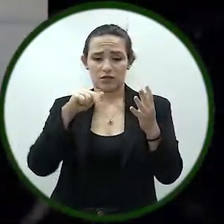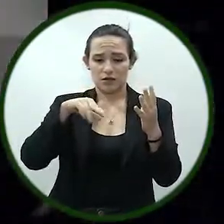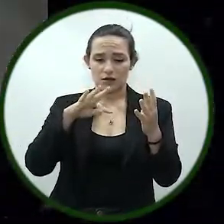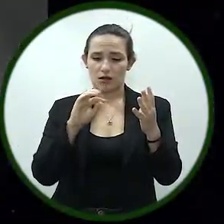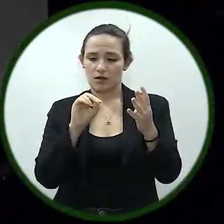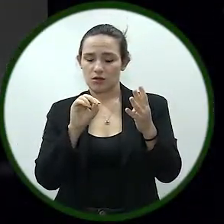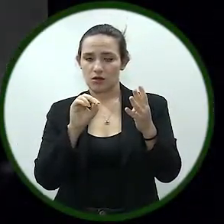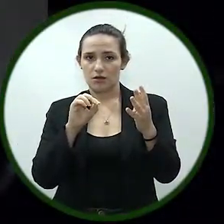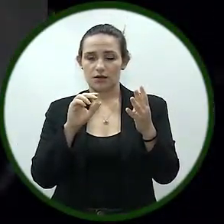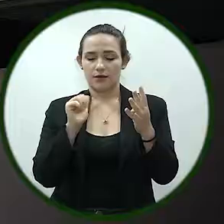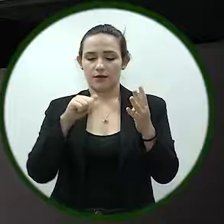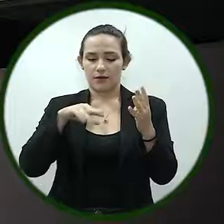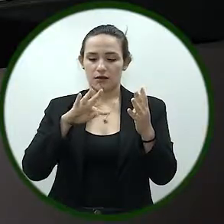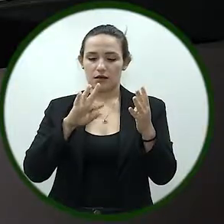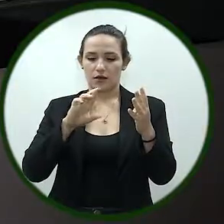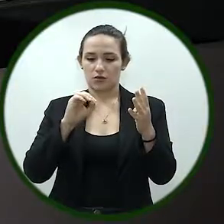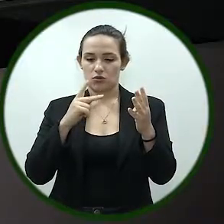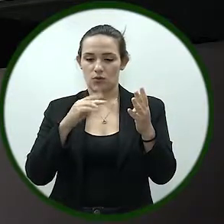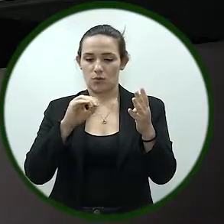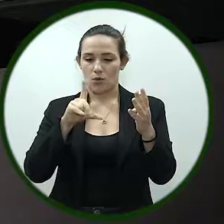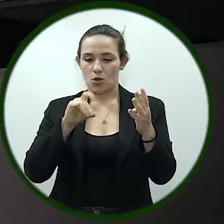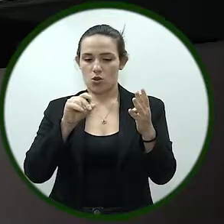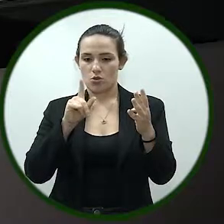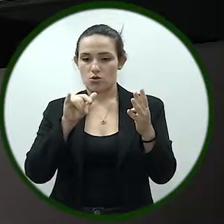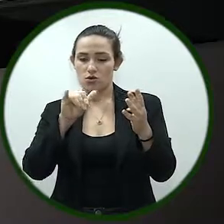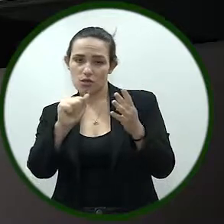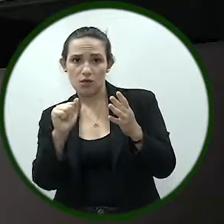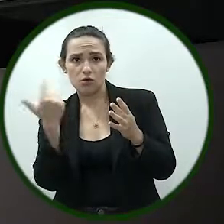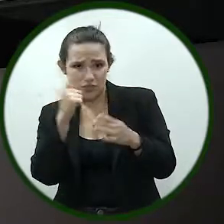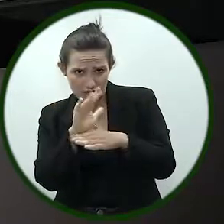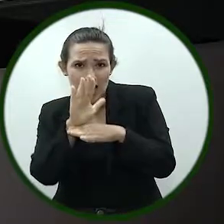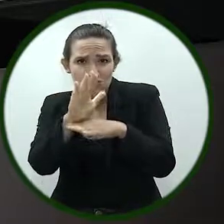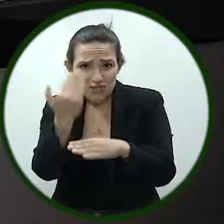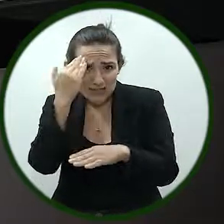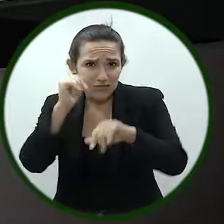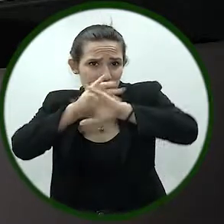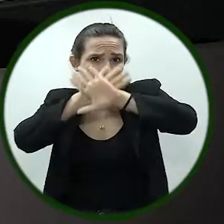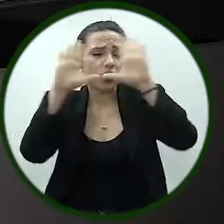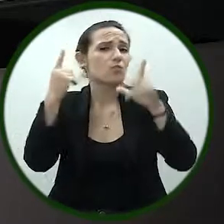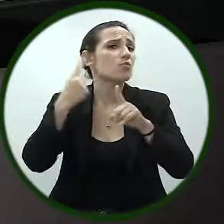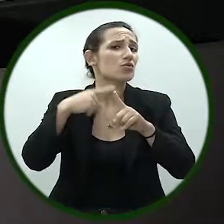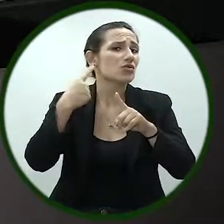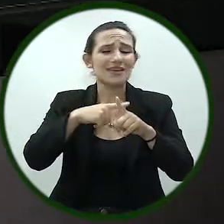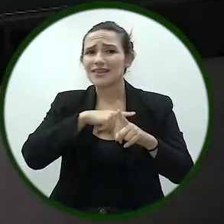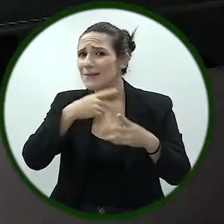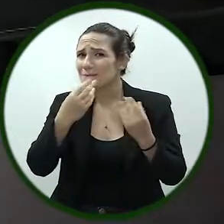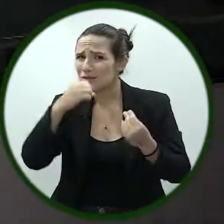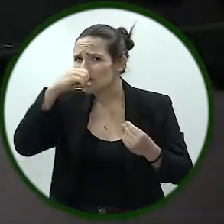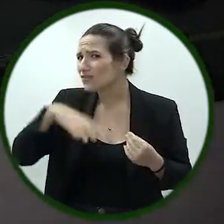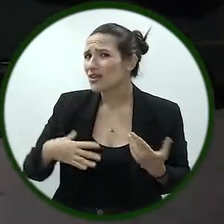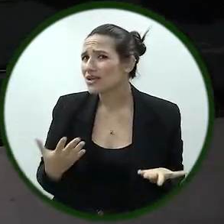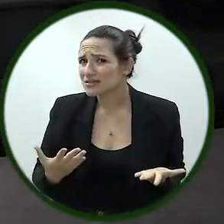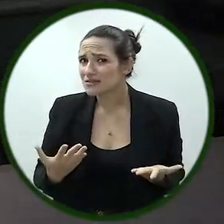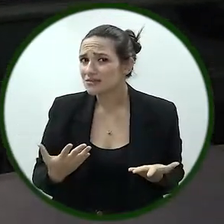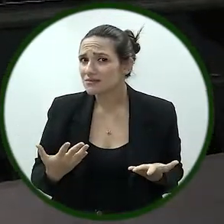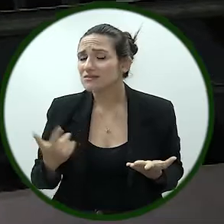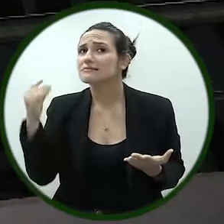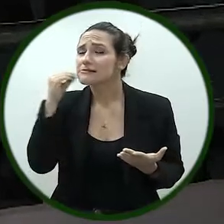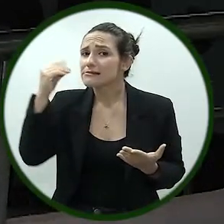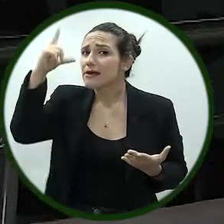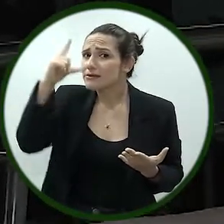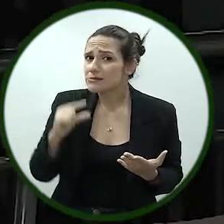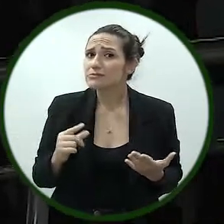e antropologia podem contribuir para um maior entendimento de todas as questões que envolvem a violência